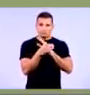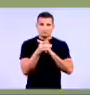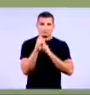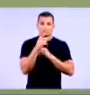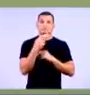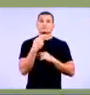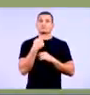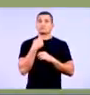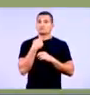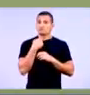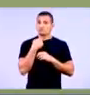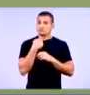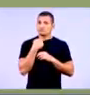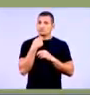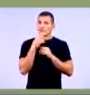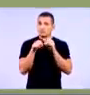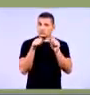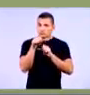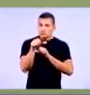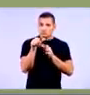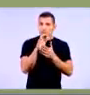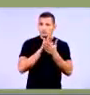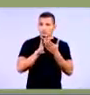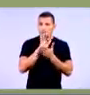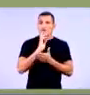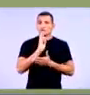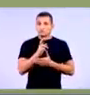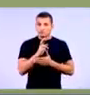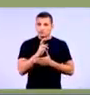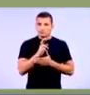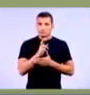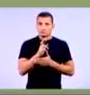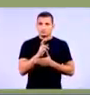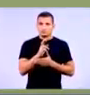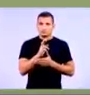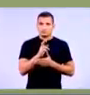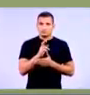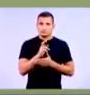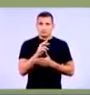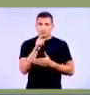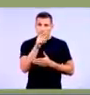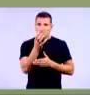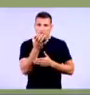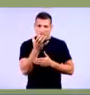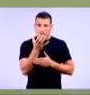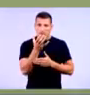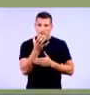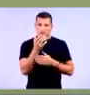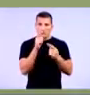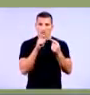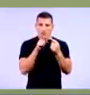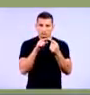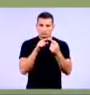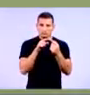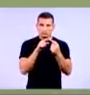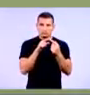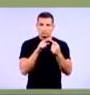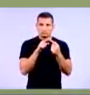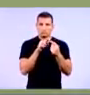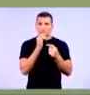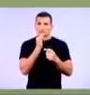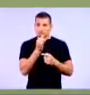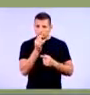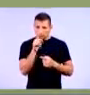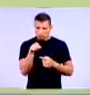não poderá mais alterar as respostas da alternativa. É isso mesmo? Tá de acordo? Se tiver,